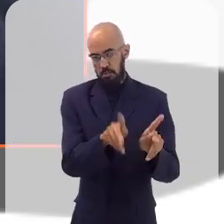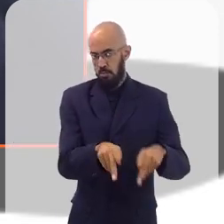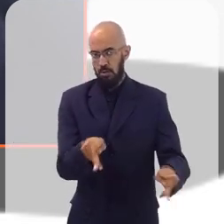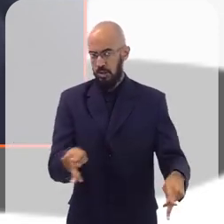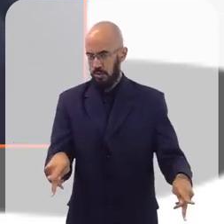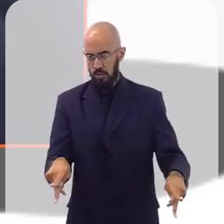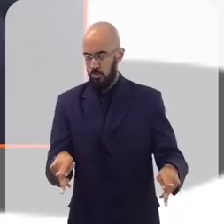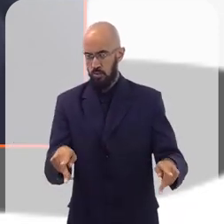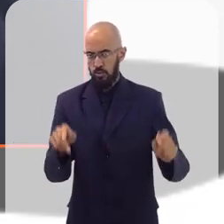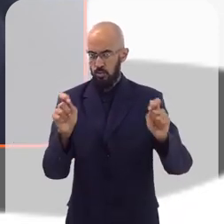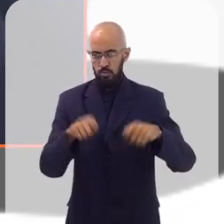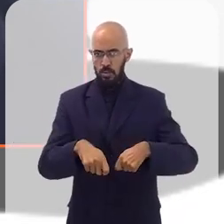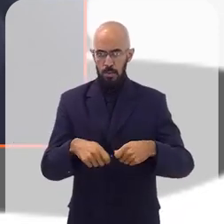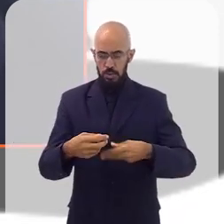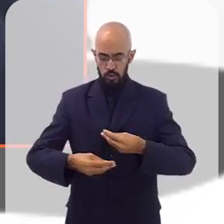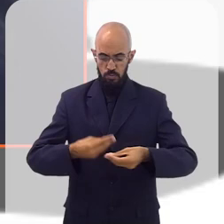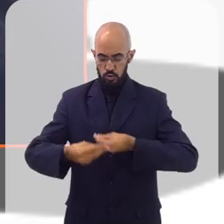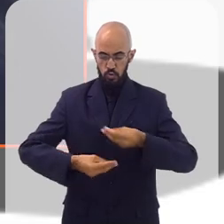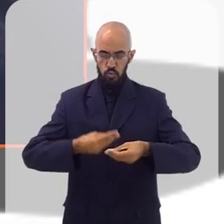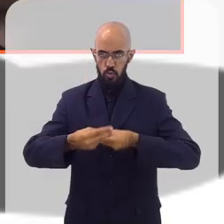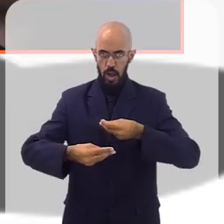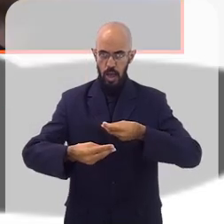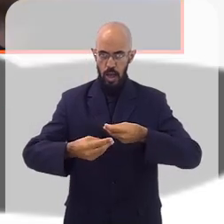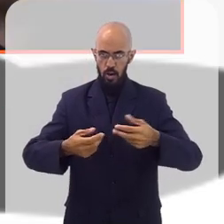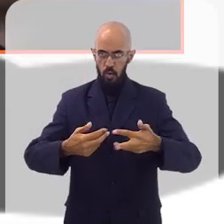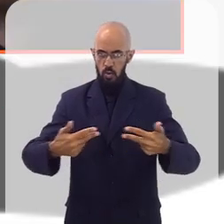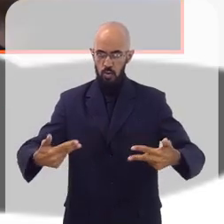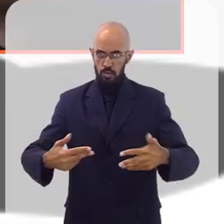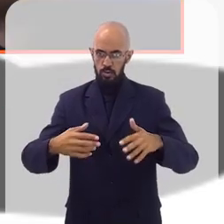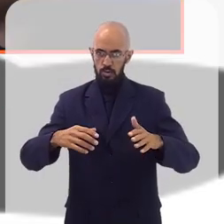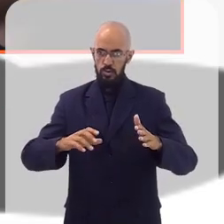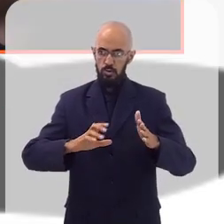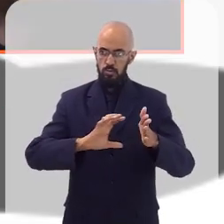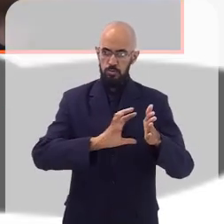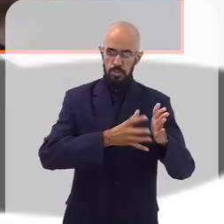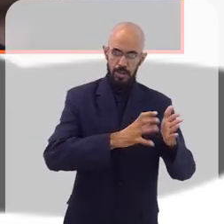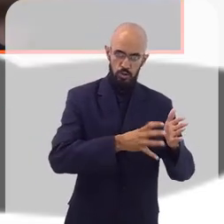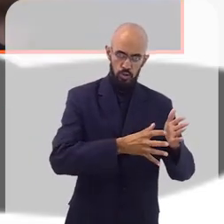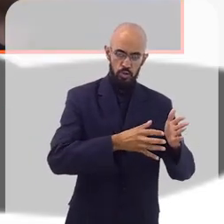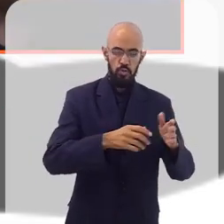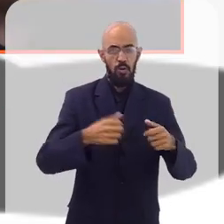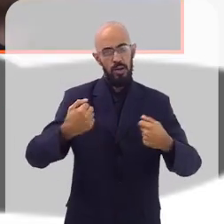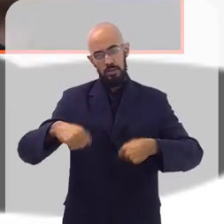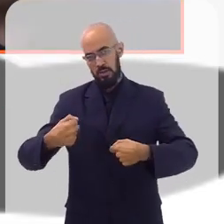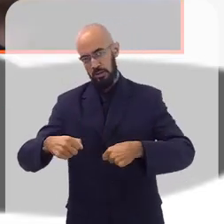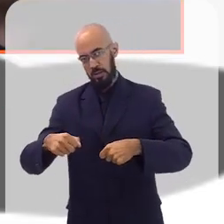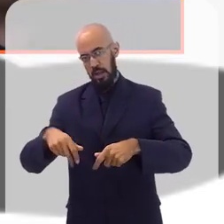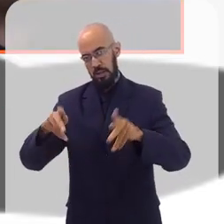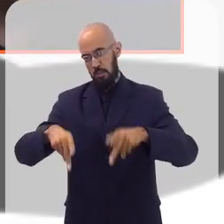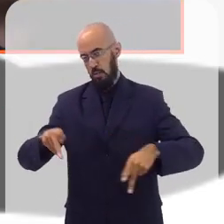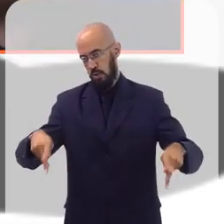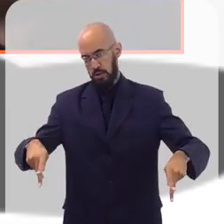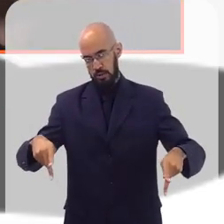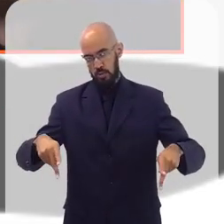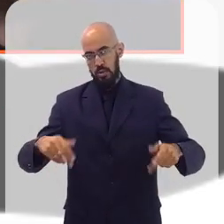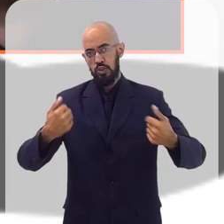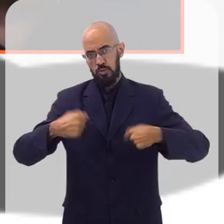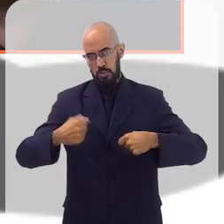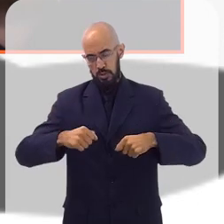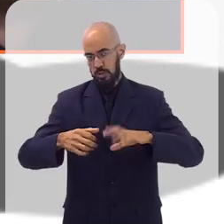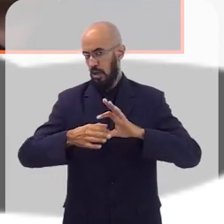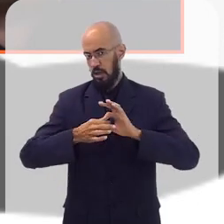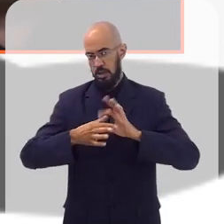o ambiente prol da população mas não podemos aqui misturar questões parte dares